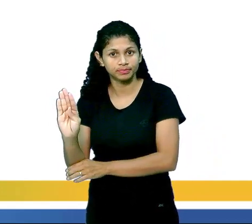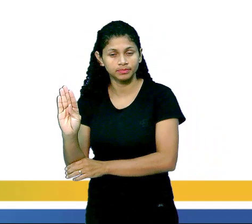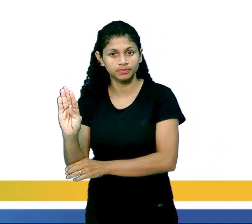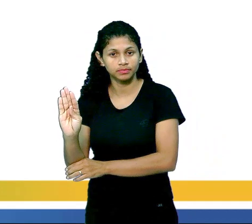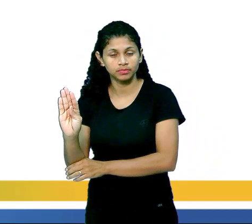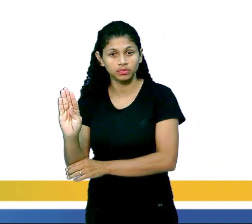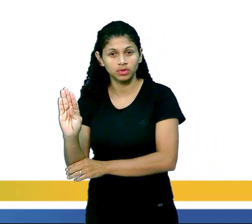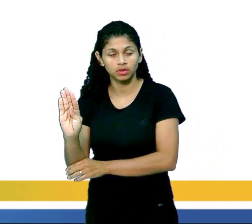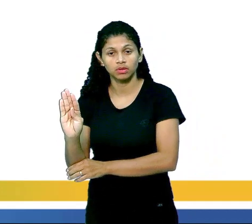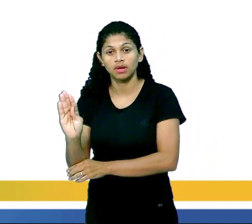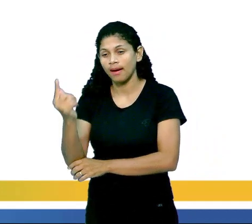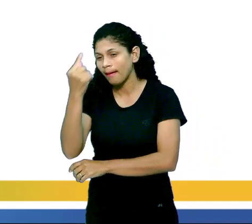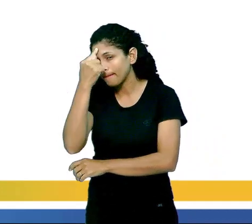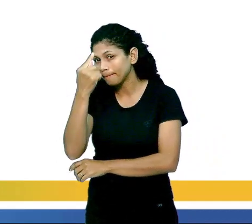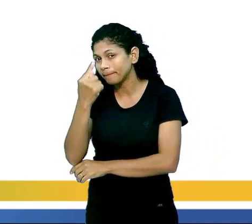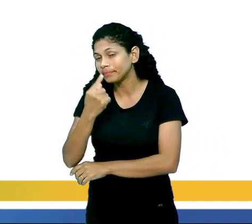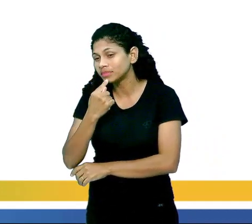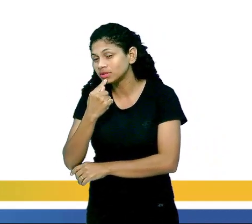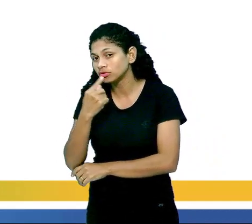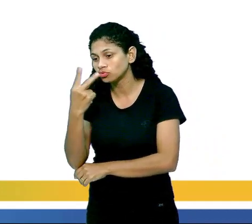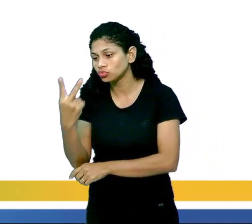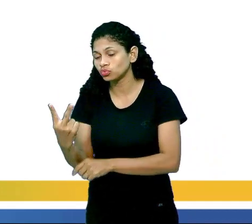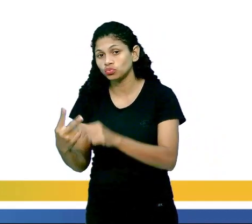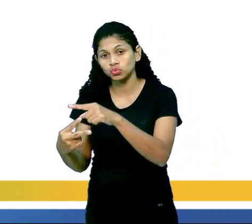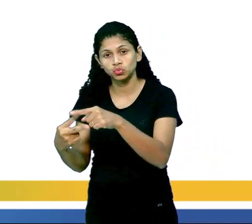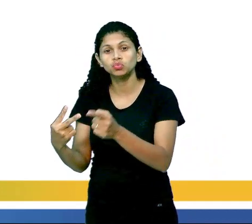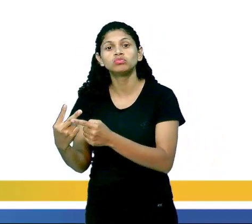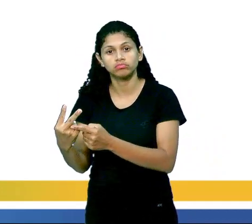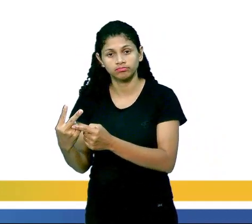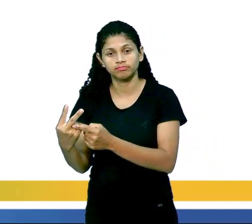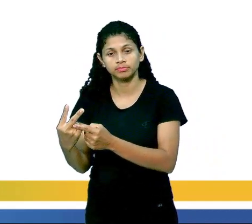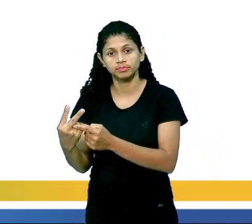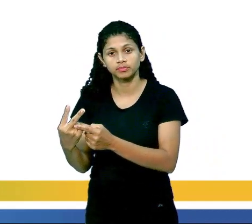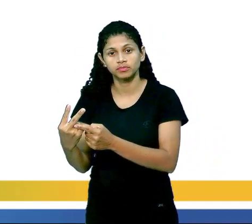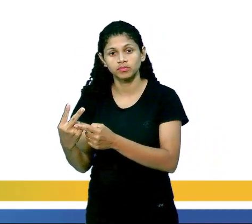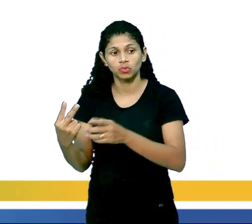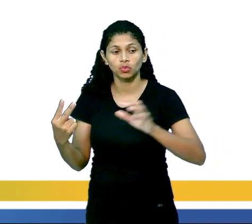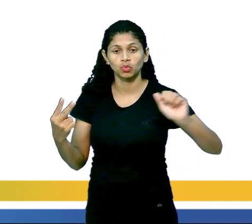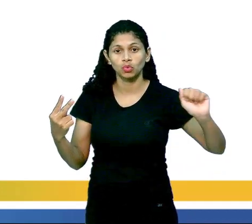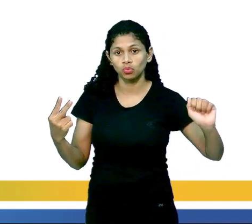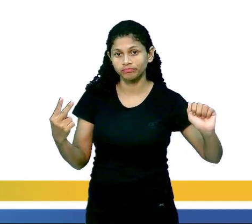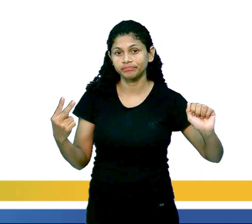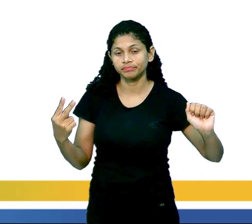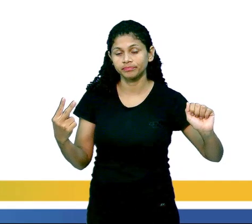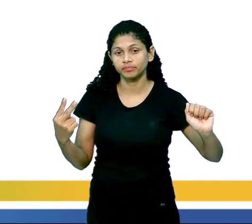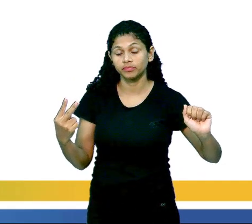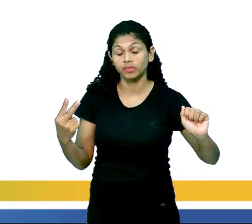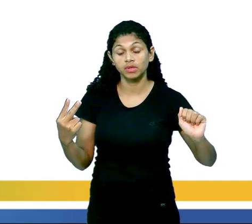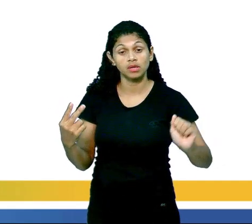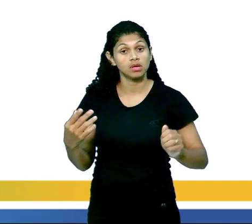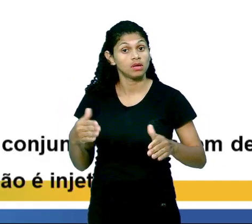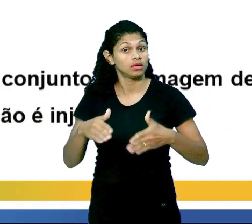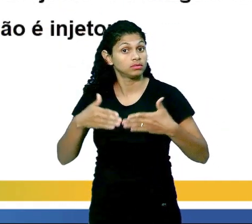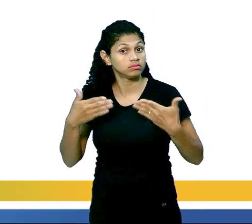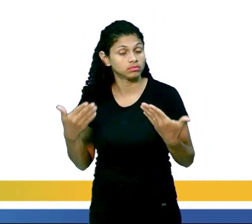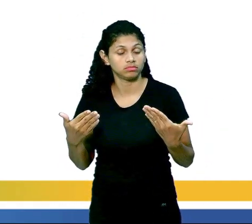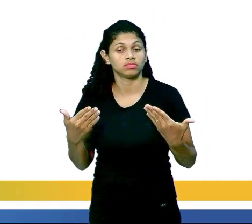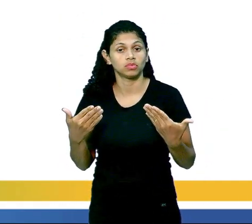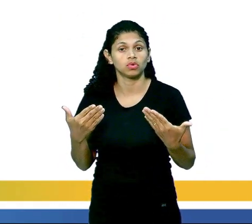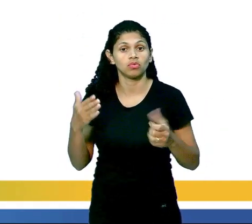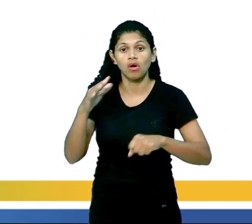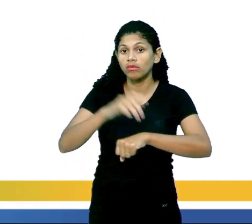dois ou mais elementos do conjunto A. Portanto, a função f é